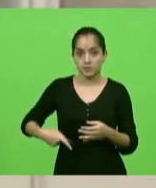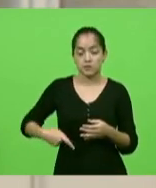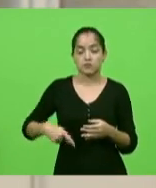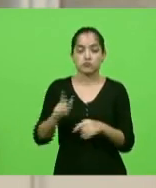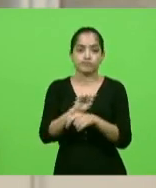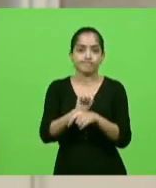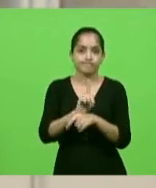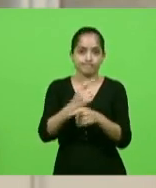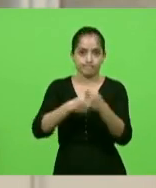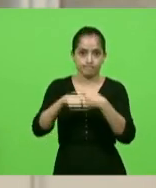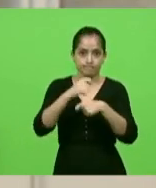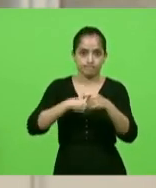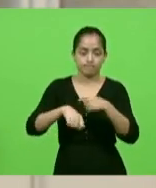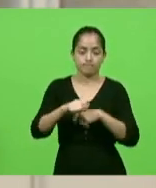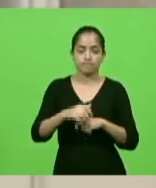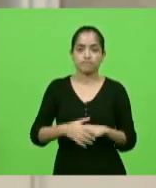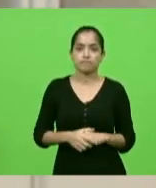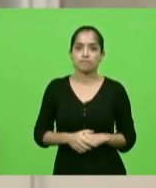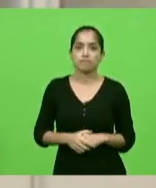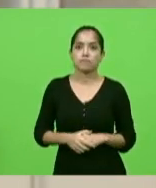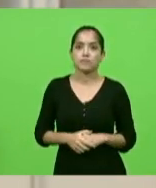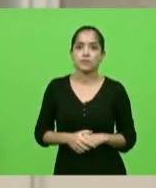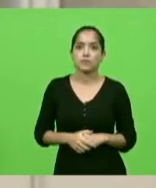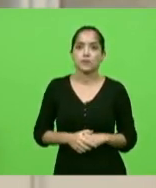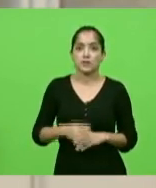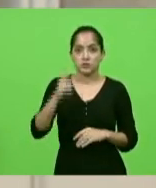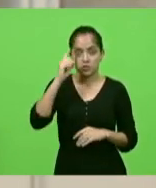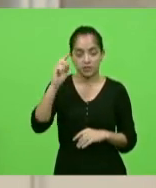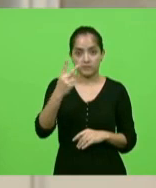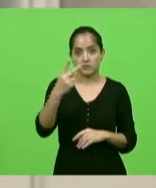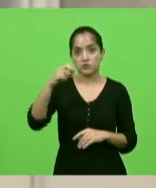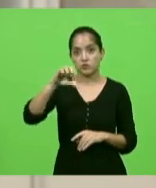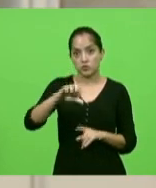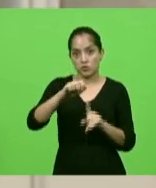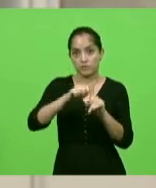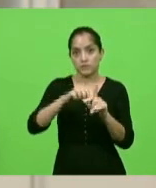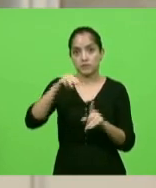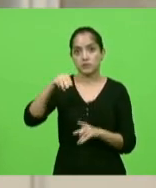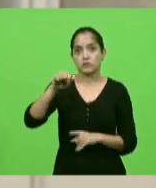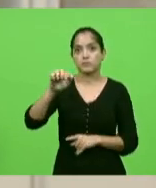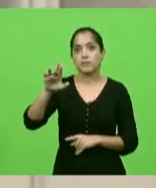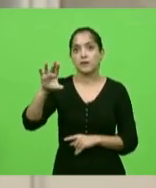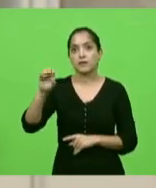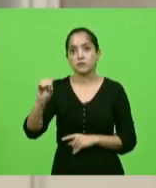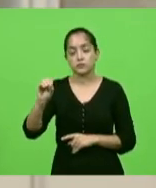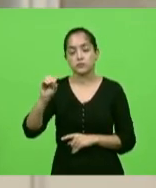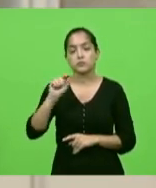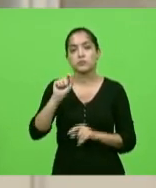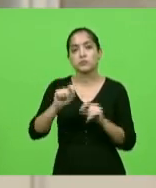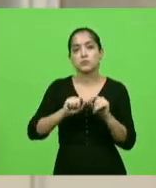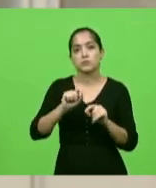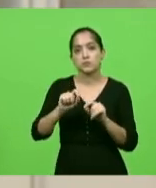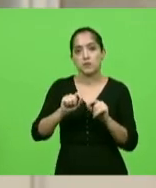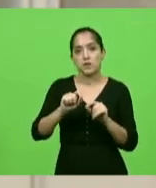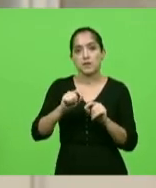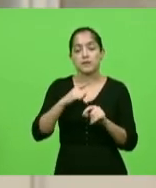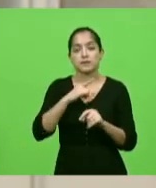gestão administrativa II e em 29 de Março e